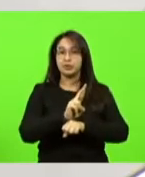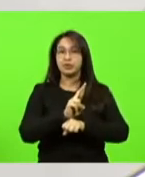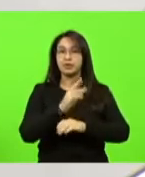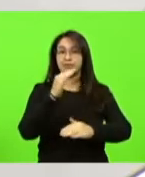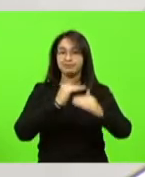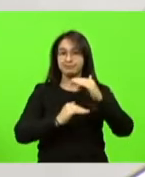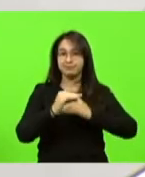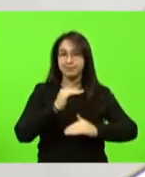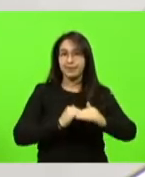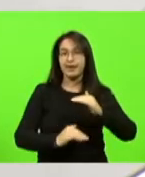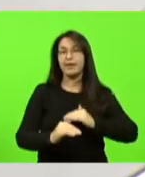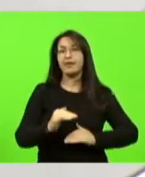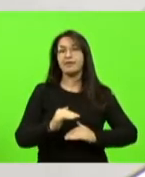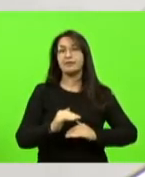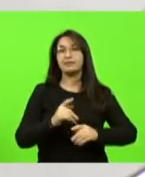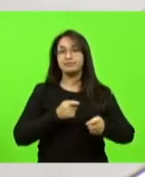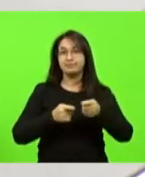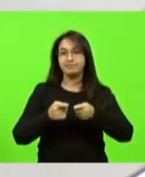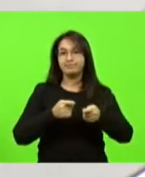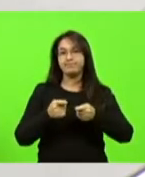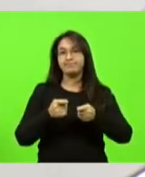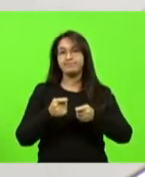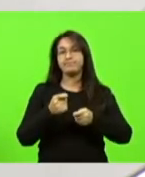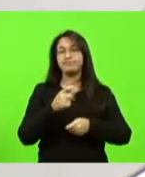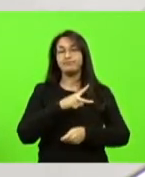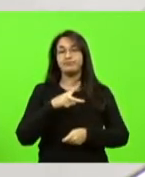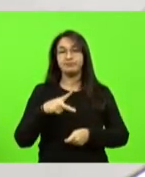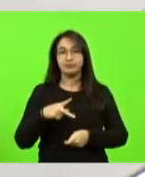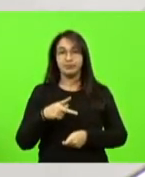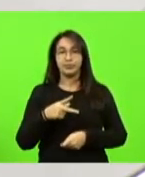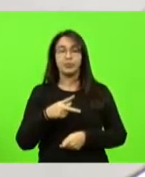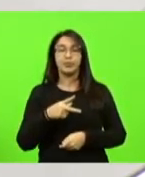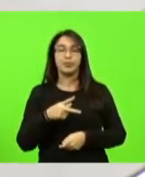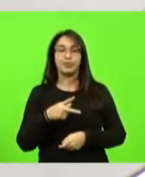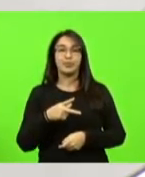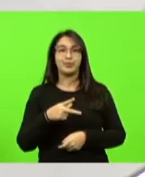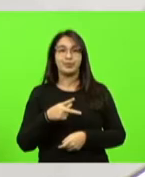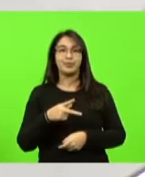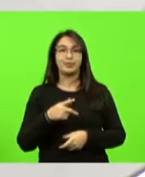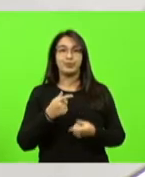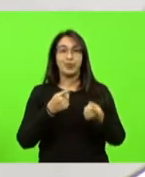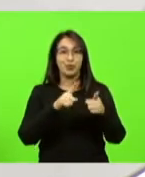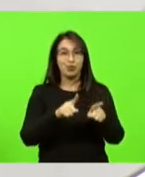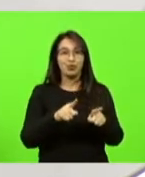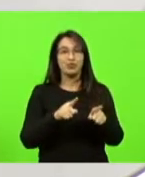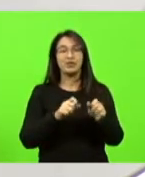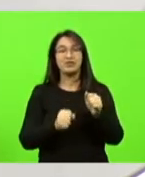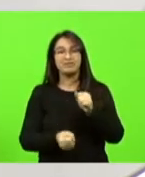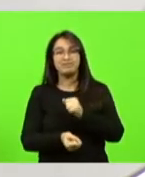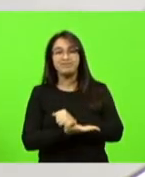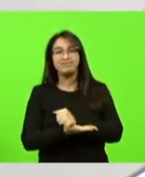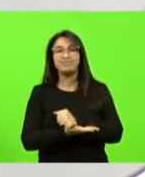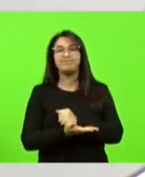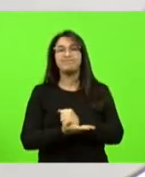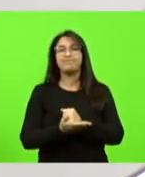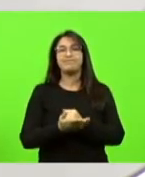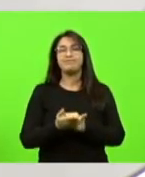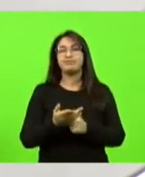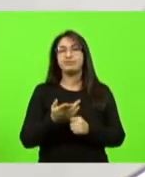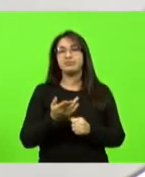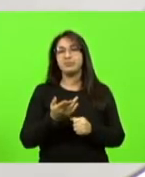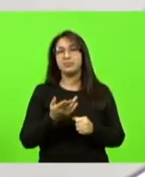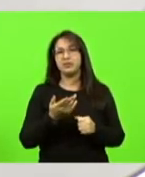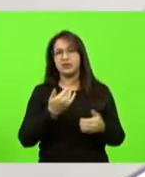no controle dos recursos públicos, fragilizando o combate à fraude e à corrupção por dispensar etapas essenciais